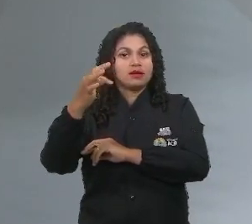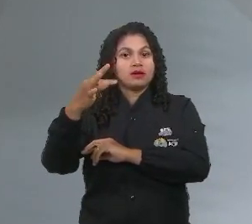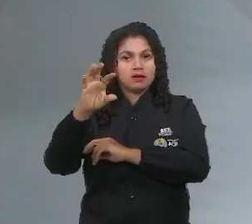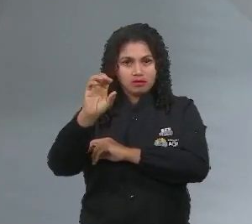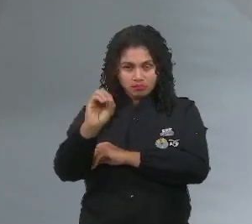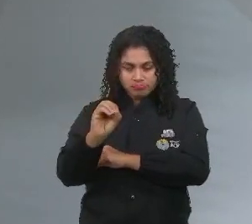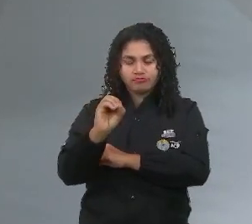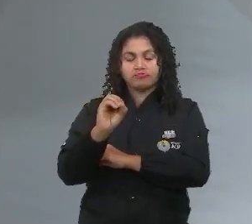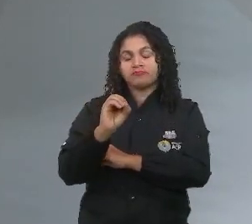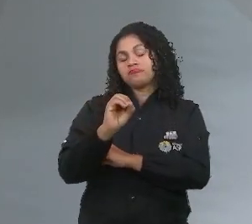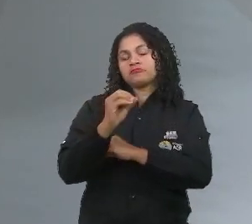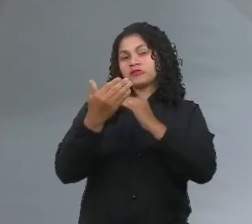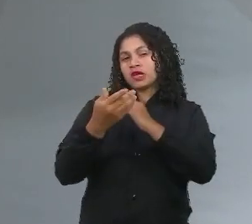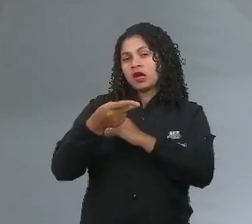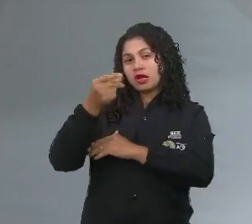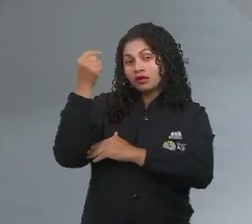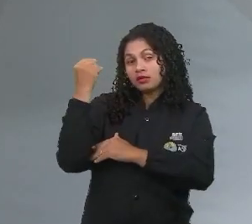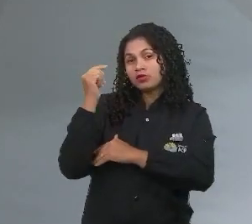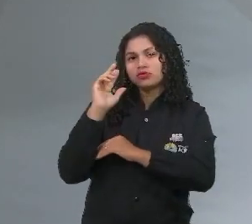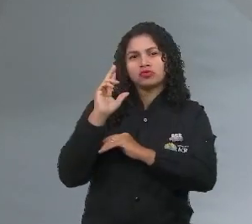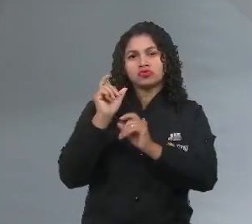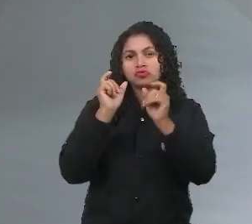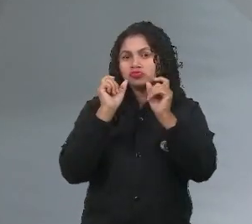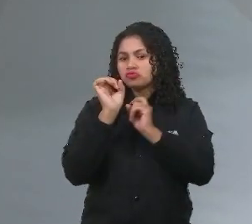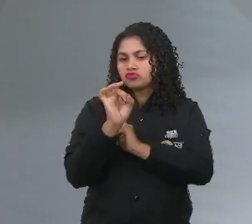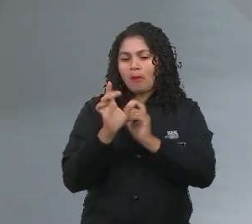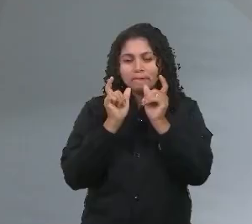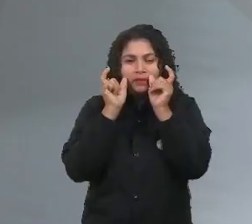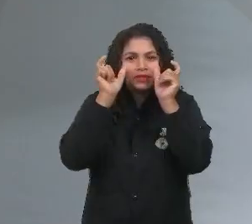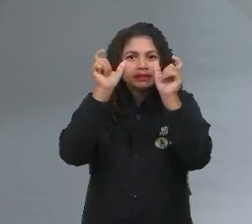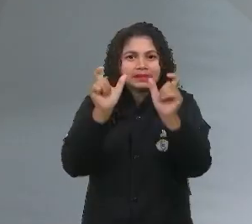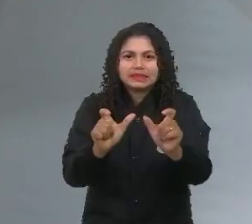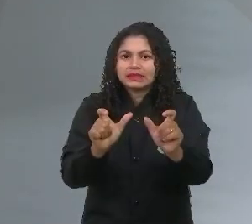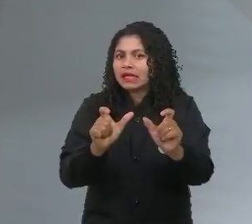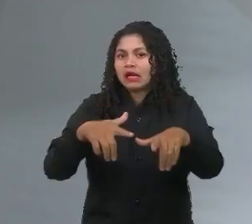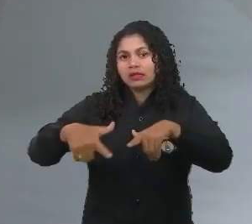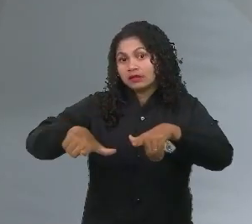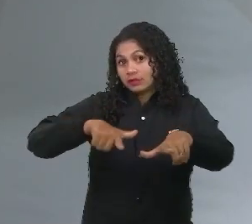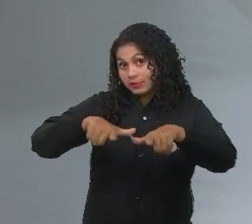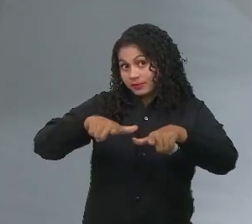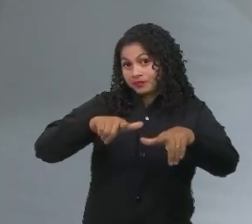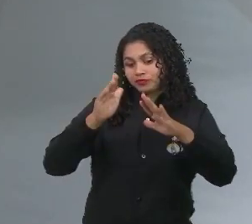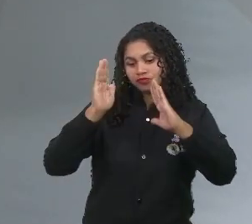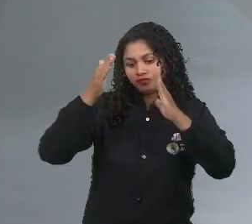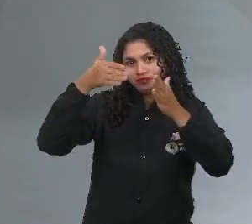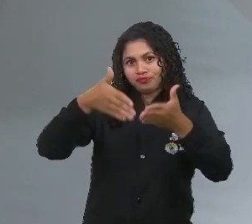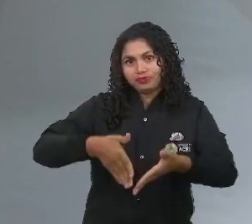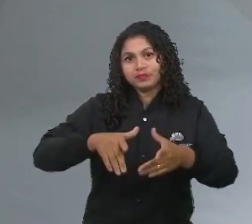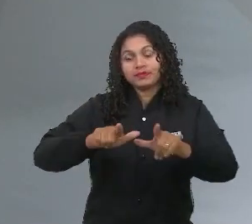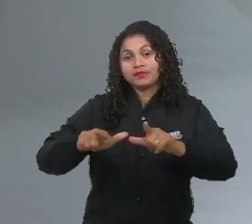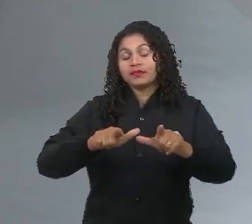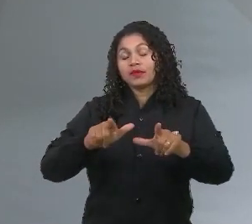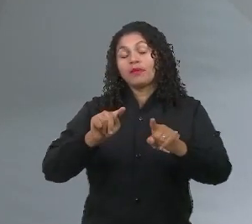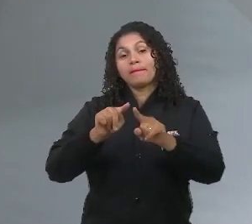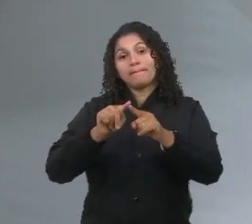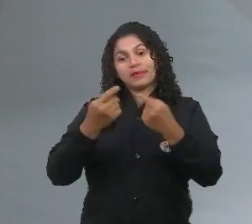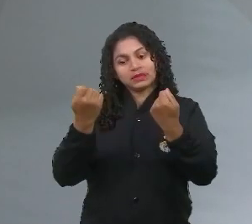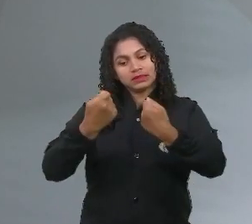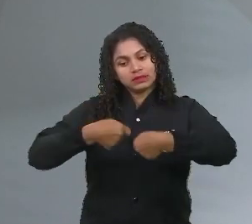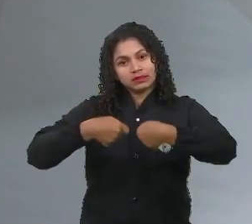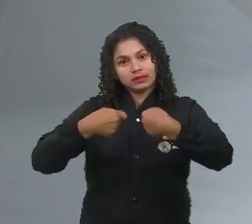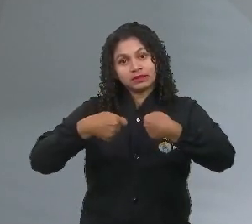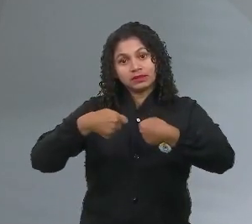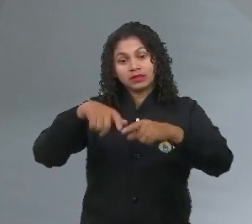condição da classe trabalhadora, mas nós sabemos que as necessidades que o homem, enquanto ser social, ele